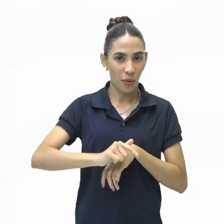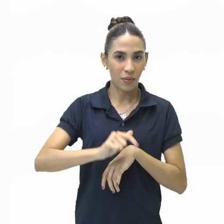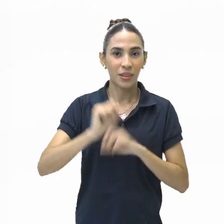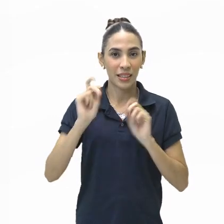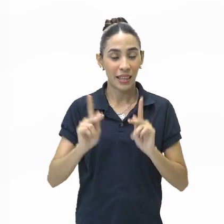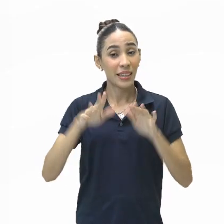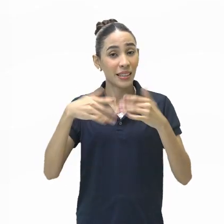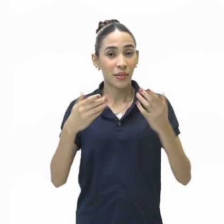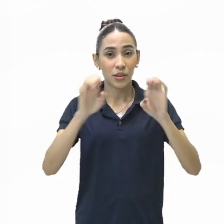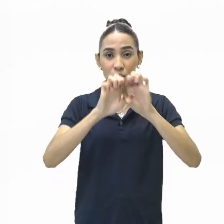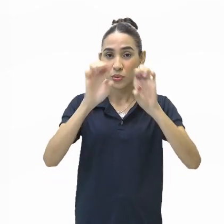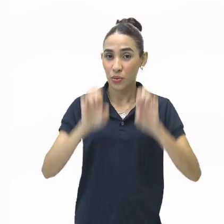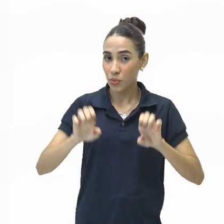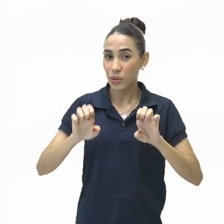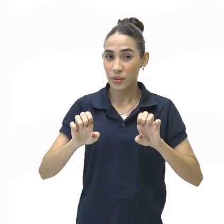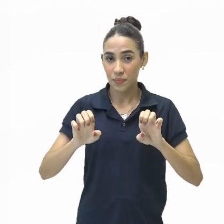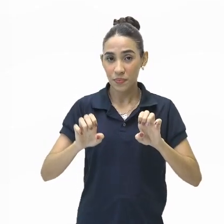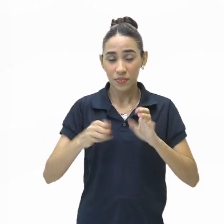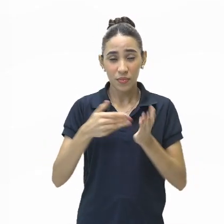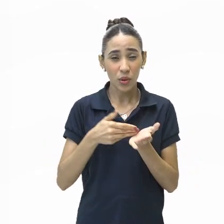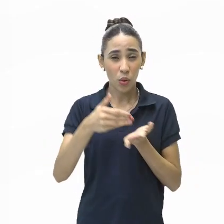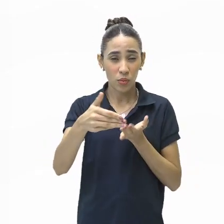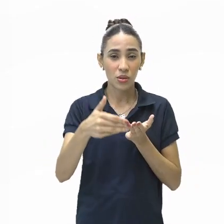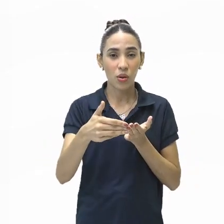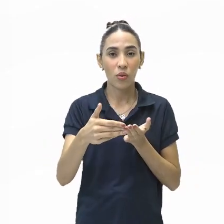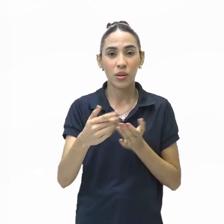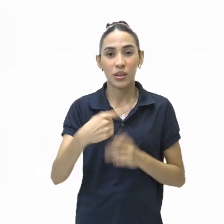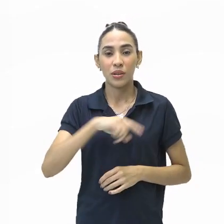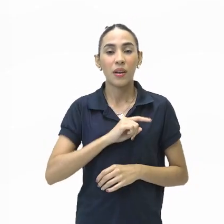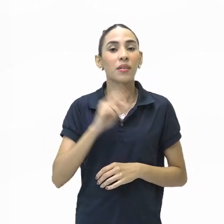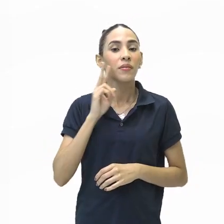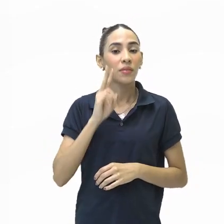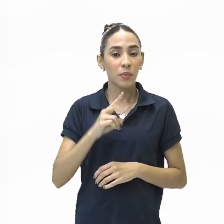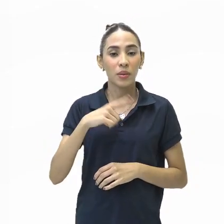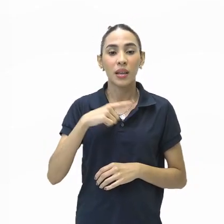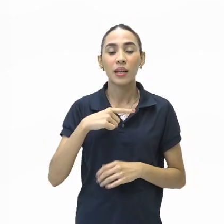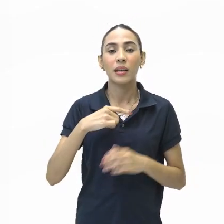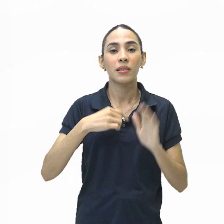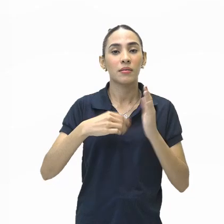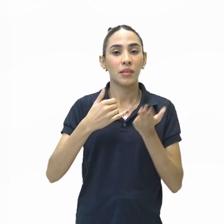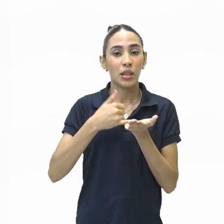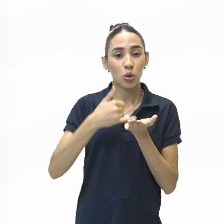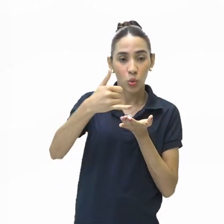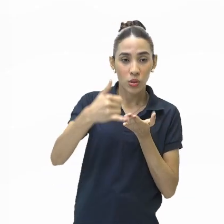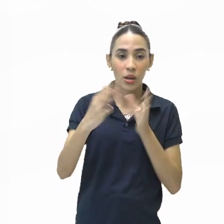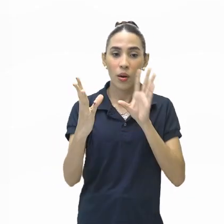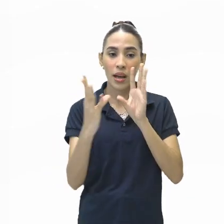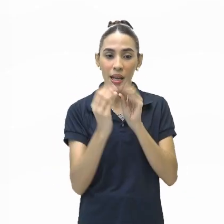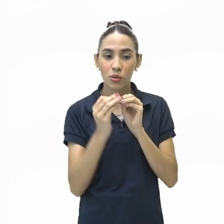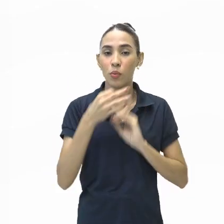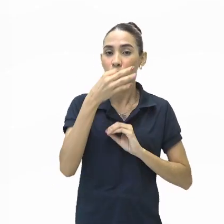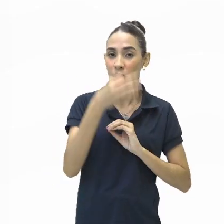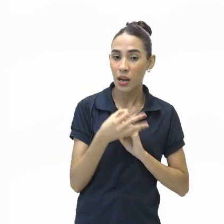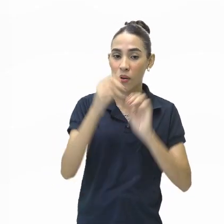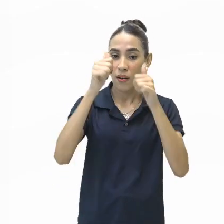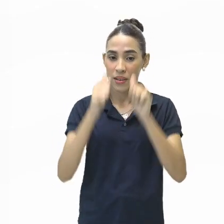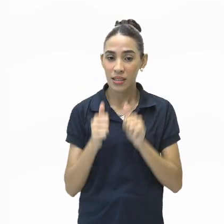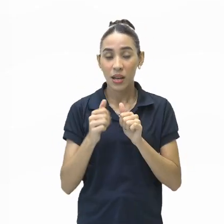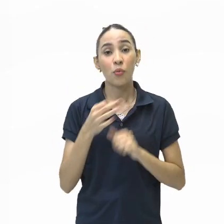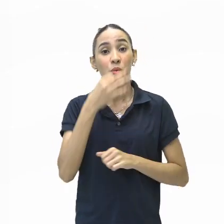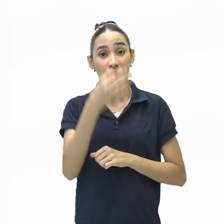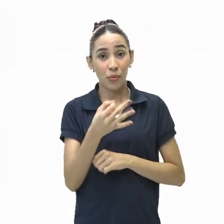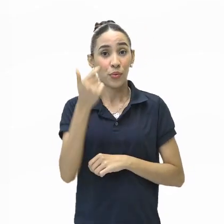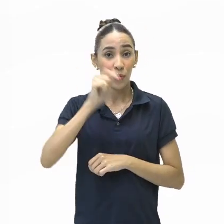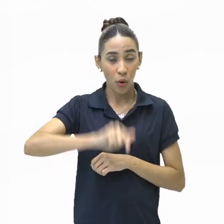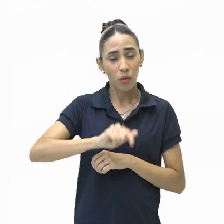Então, a estrutura da resenha que começou aqui, que a gente viu, tem essa: introdução, resumo, opinião, avaliação e opinião de